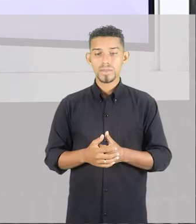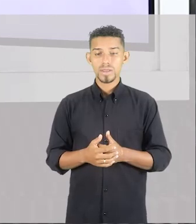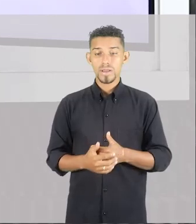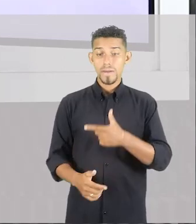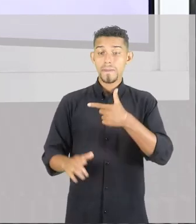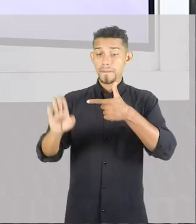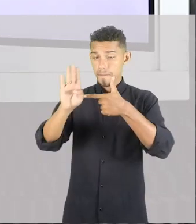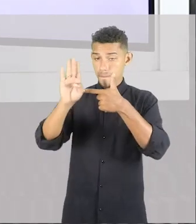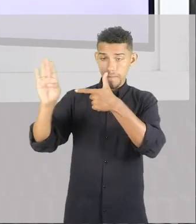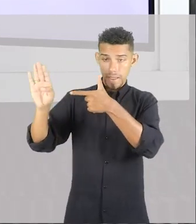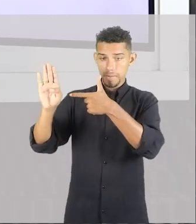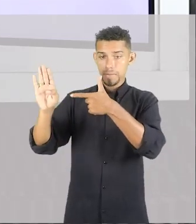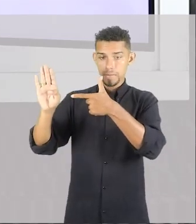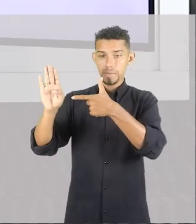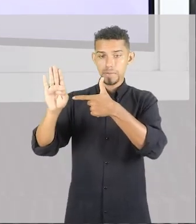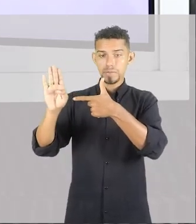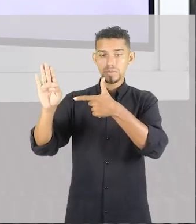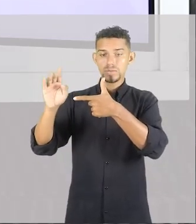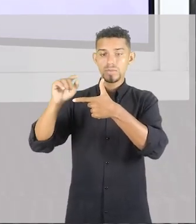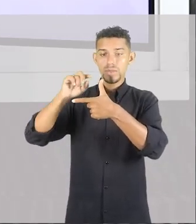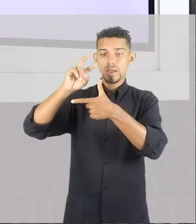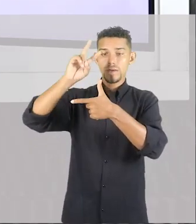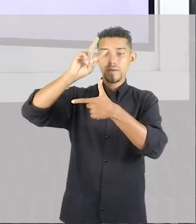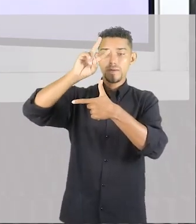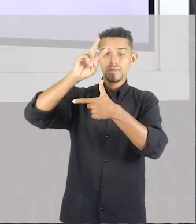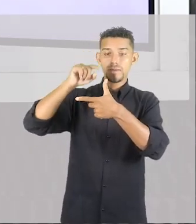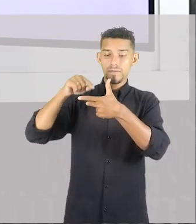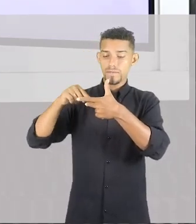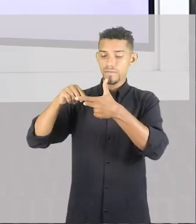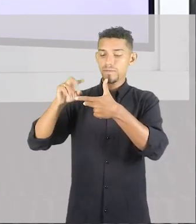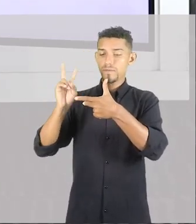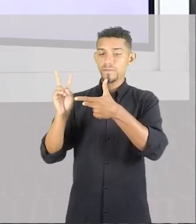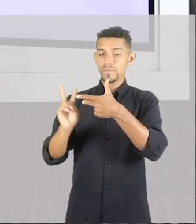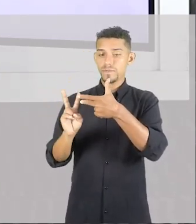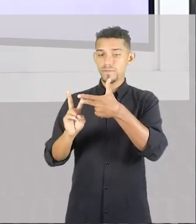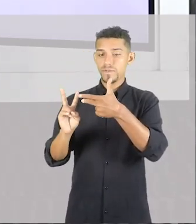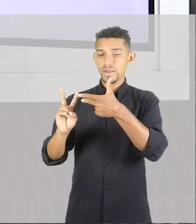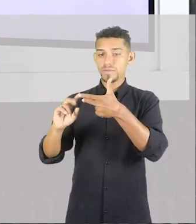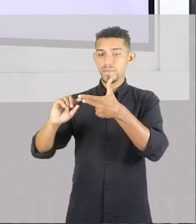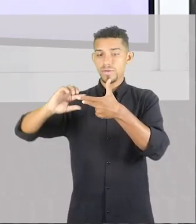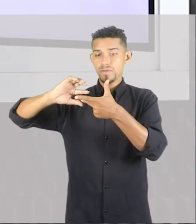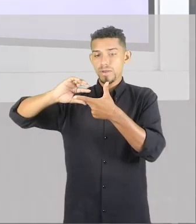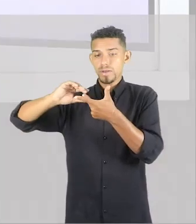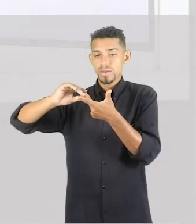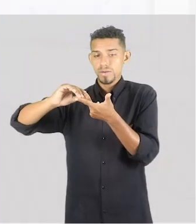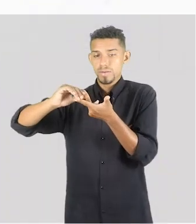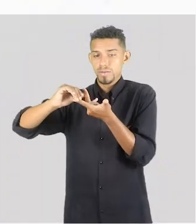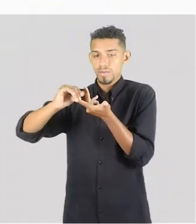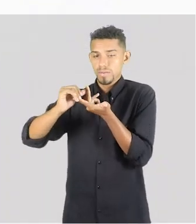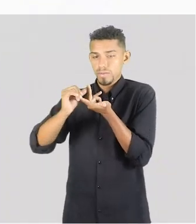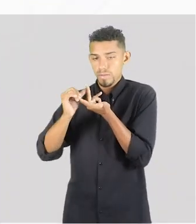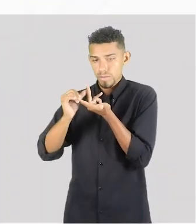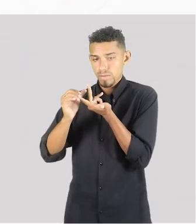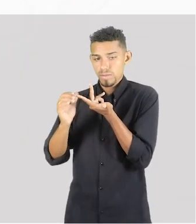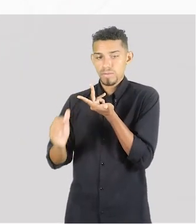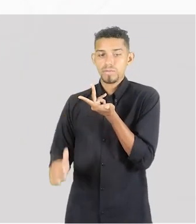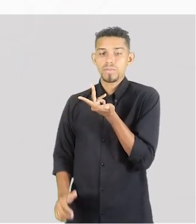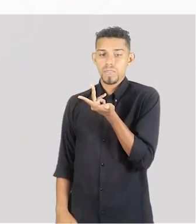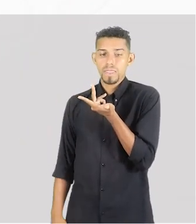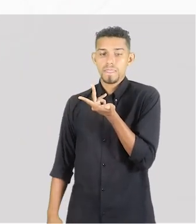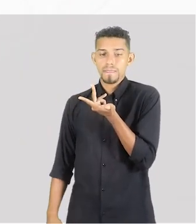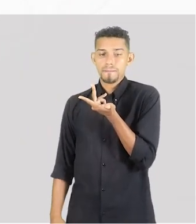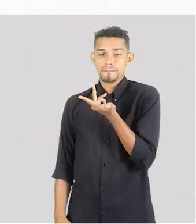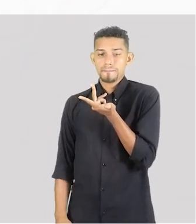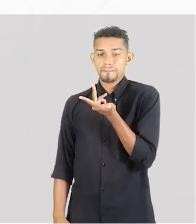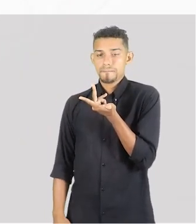cá. Isso aqui é V, ó. Faça bom vestibular. Aqui é V. V tá para cima, então vamos botar V. Aí o